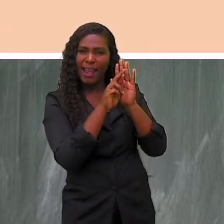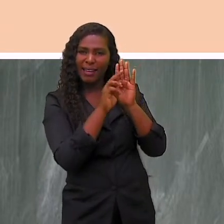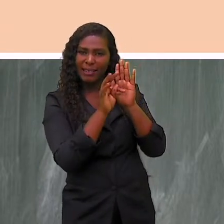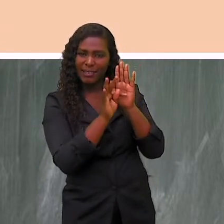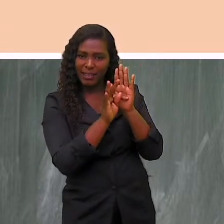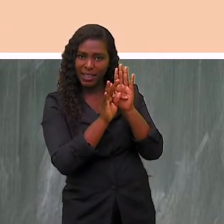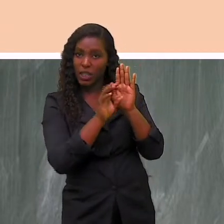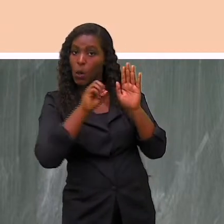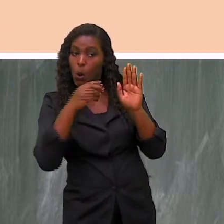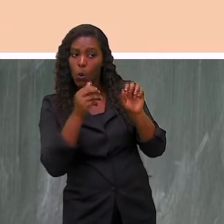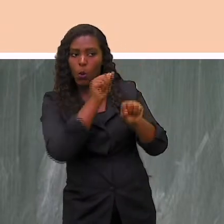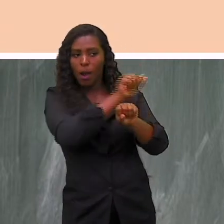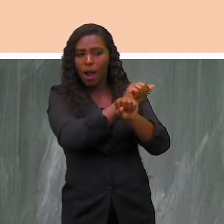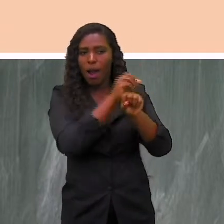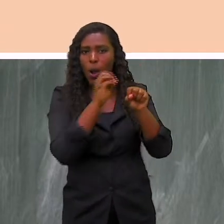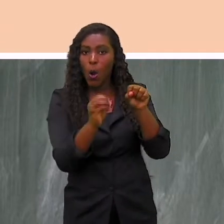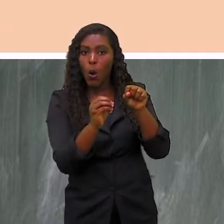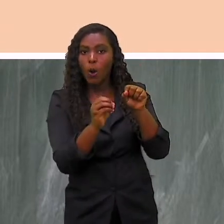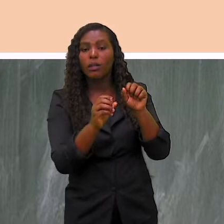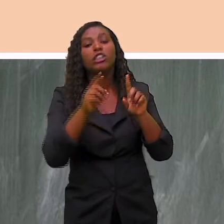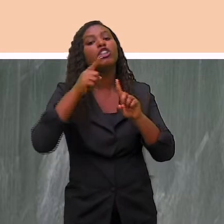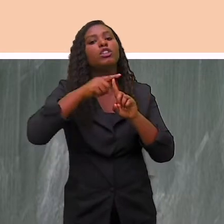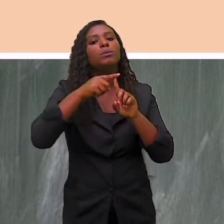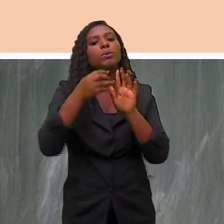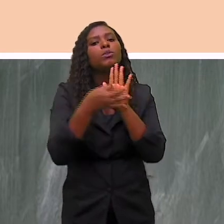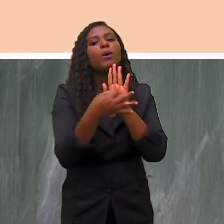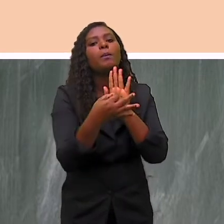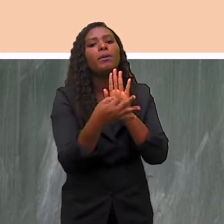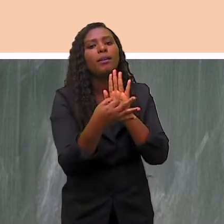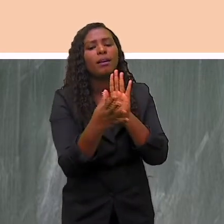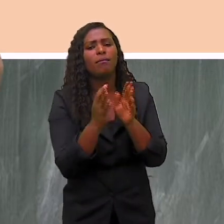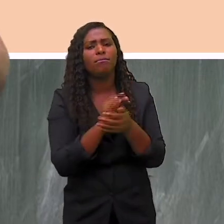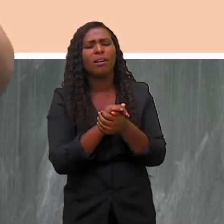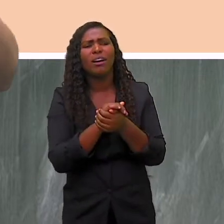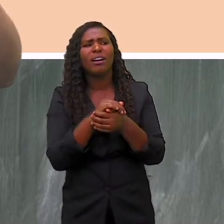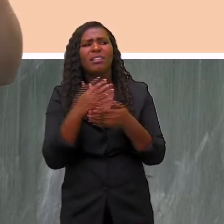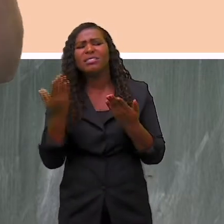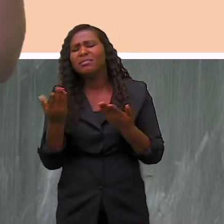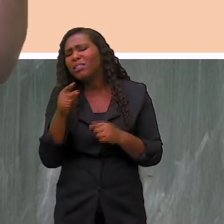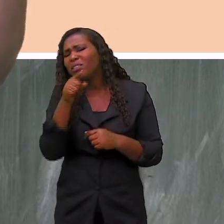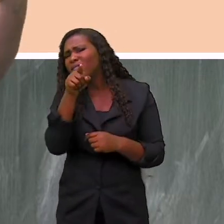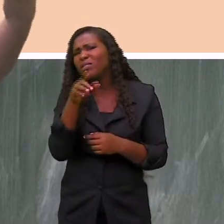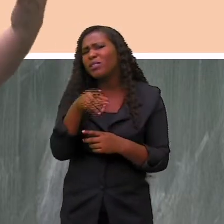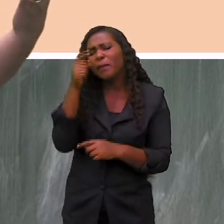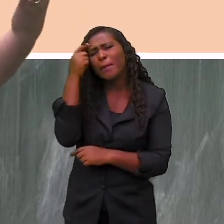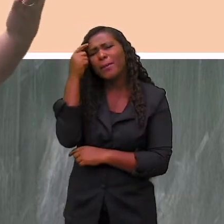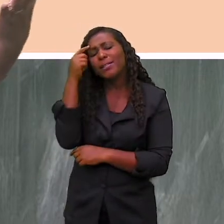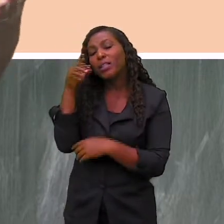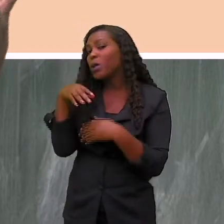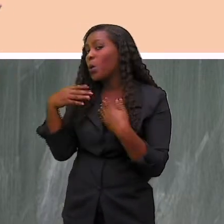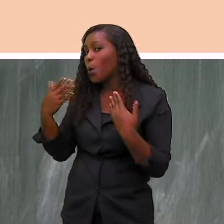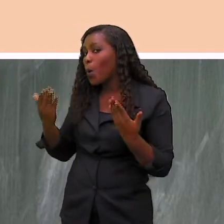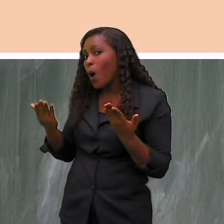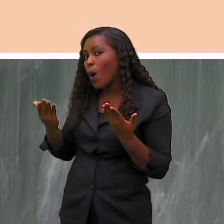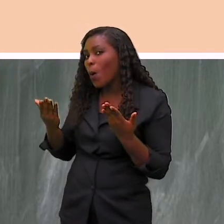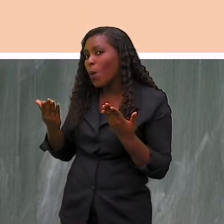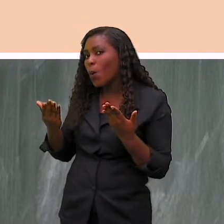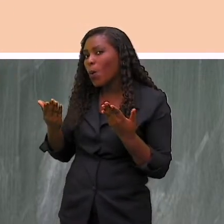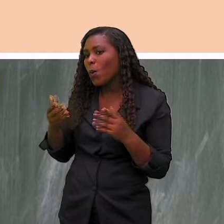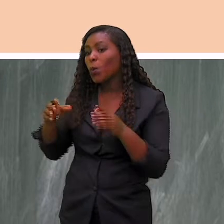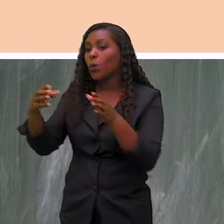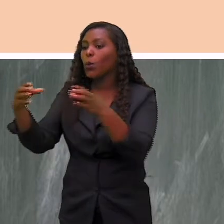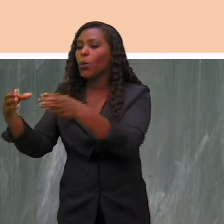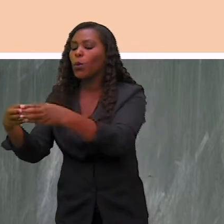domínio discursivo aí do artigo de opinião, hein, estudante? Qual a esfera maior a que ele